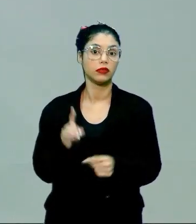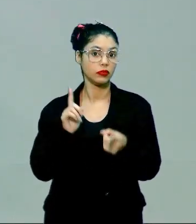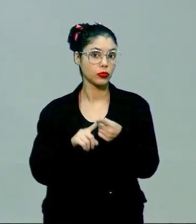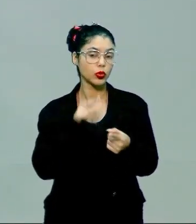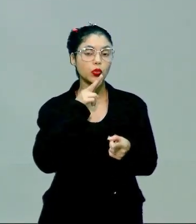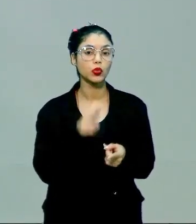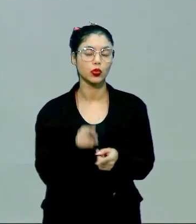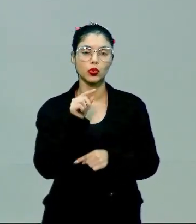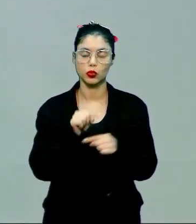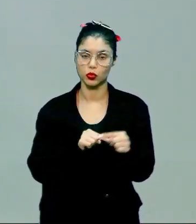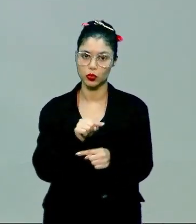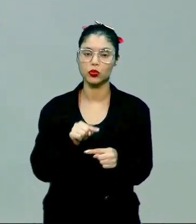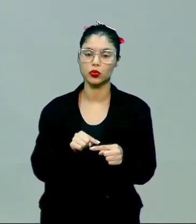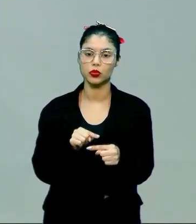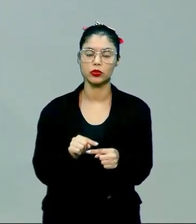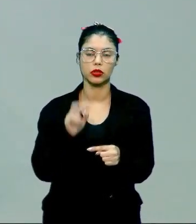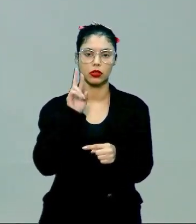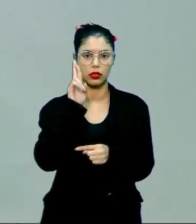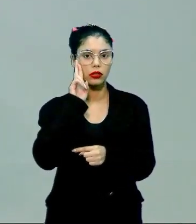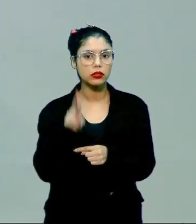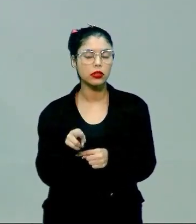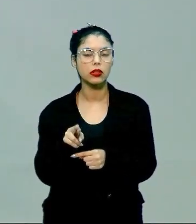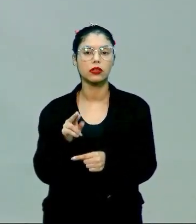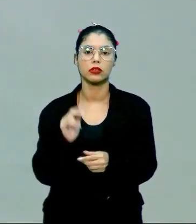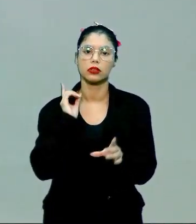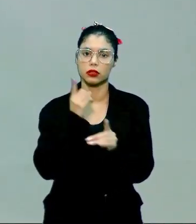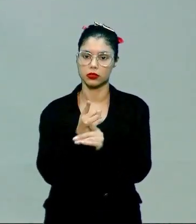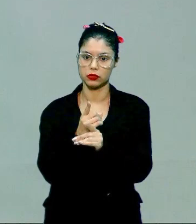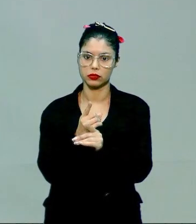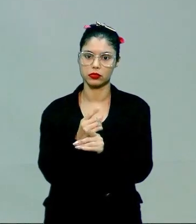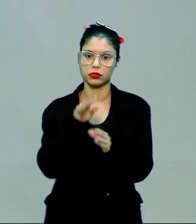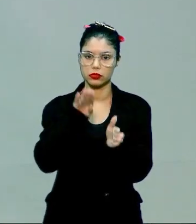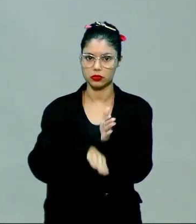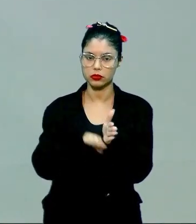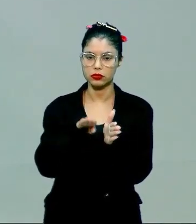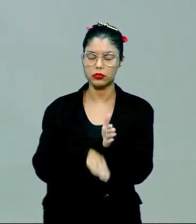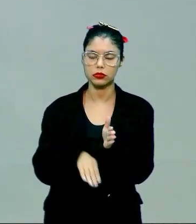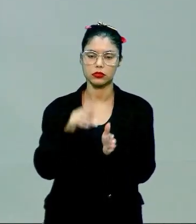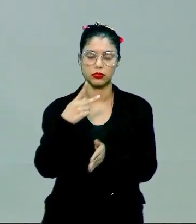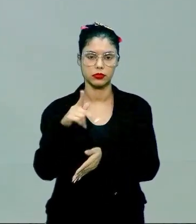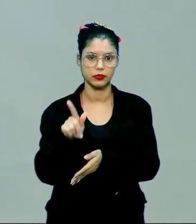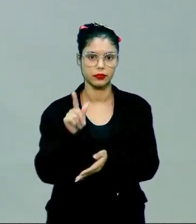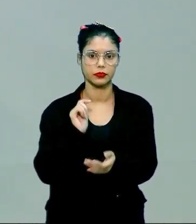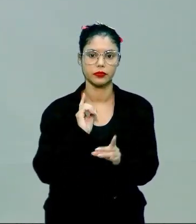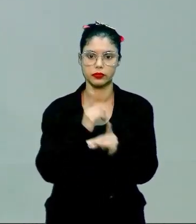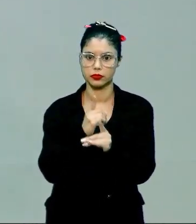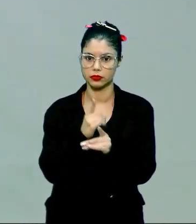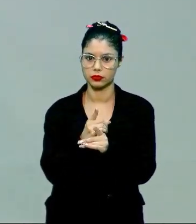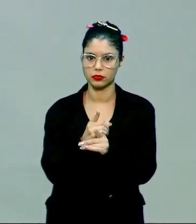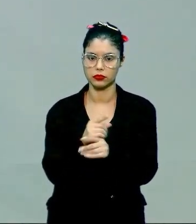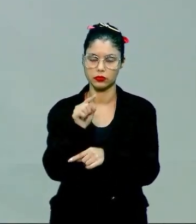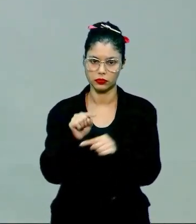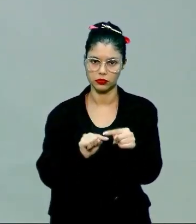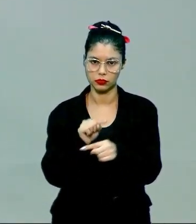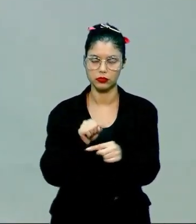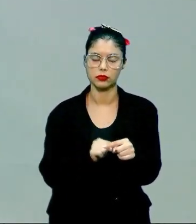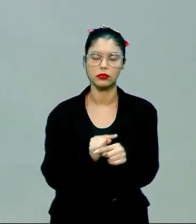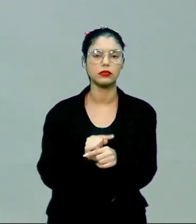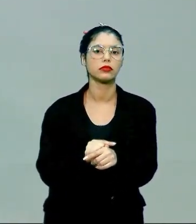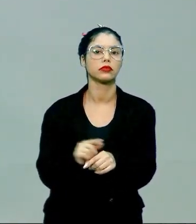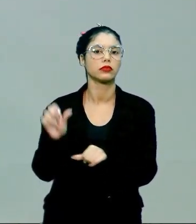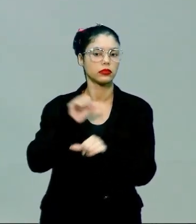é o resultado da divisão. A razão na PA encontra-se subtraindo, a razão na PG encontra-se dividindo